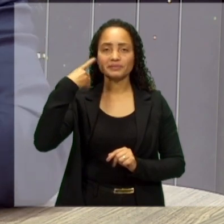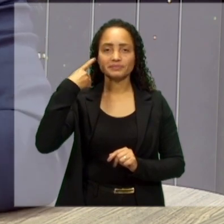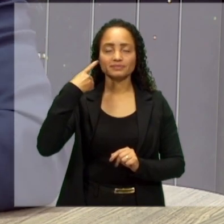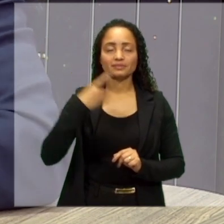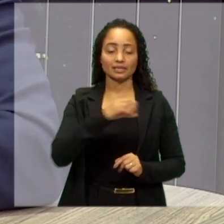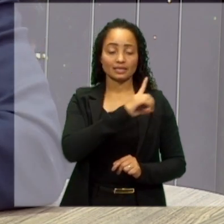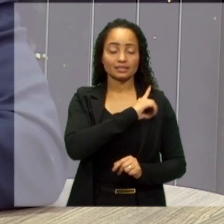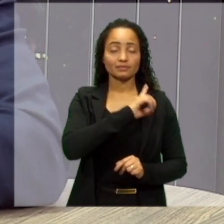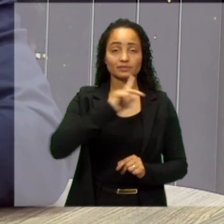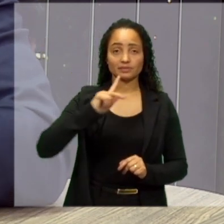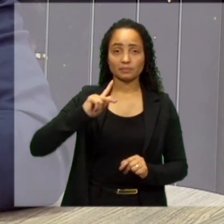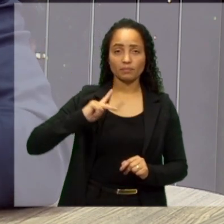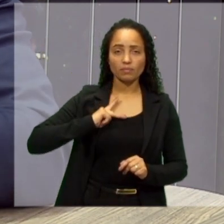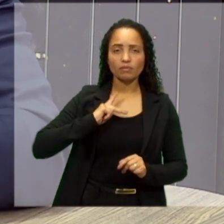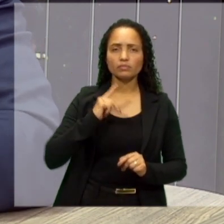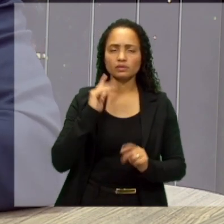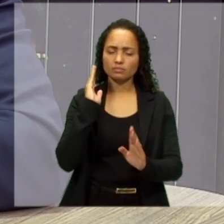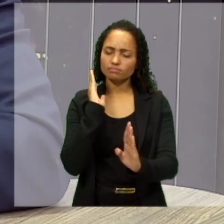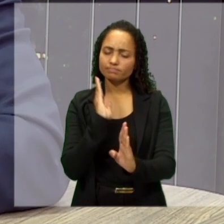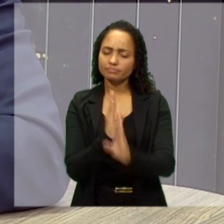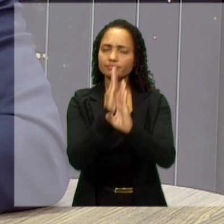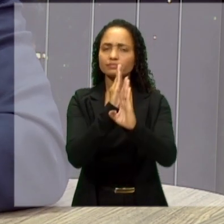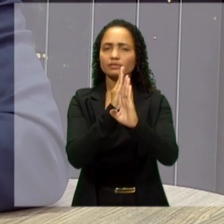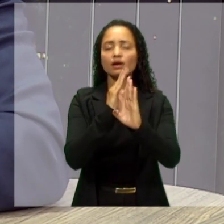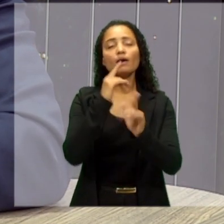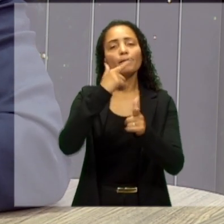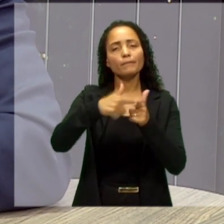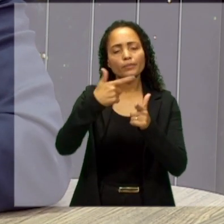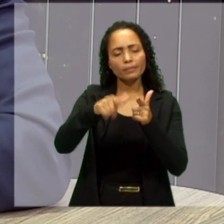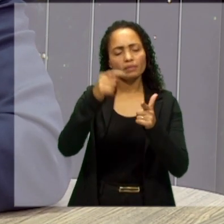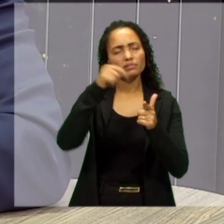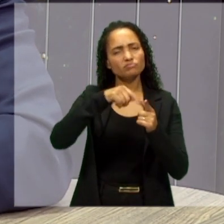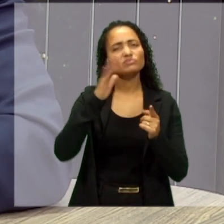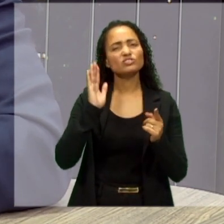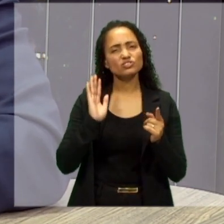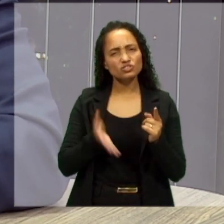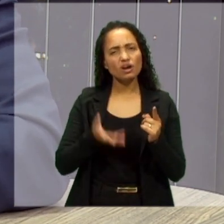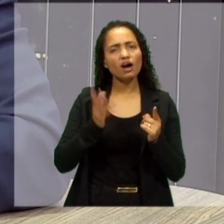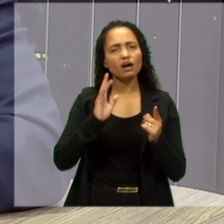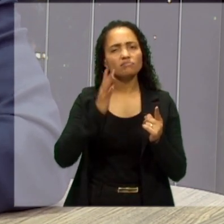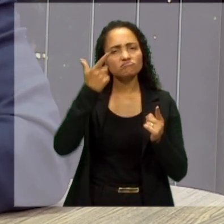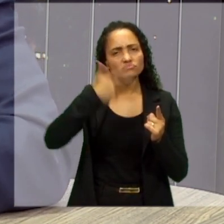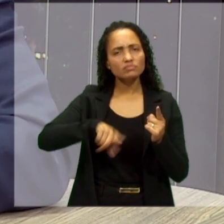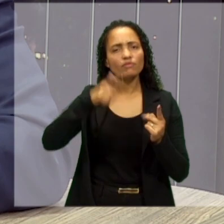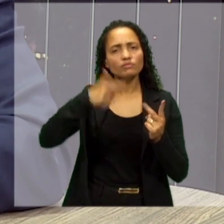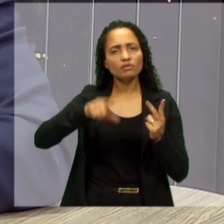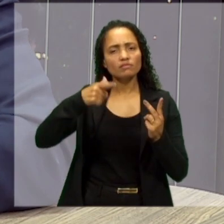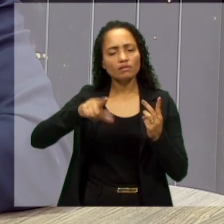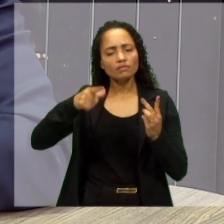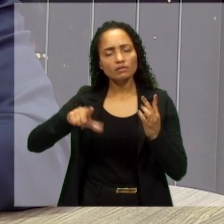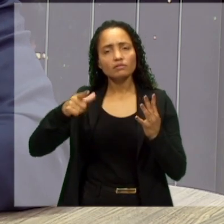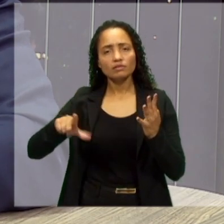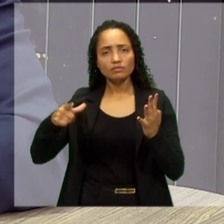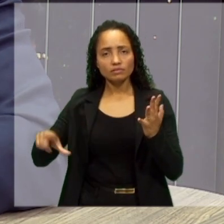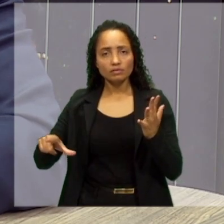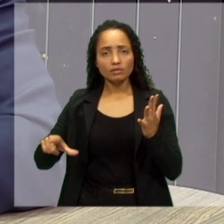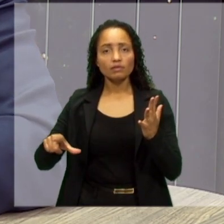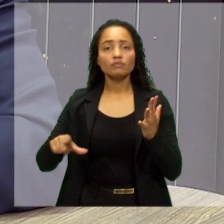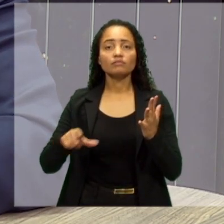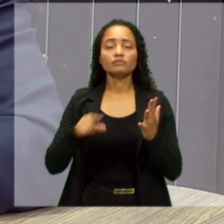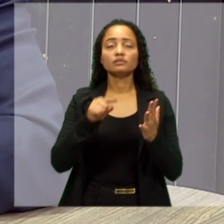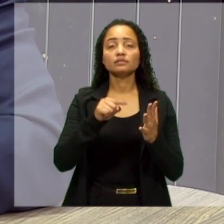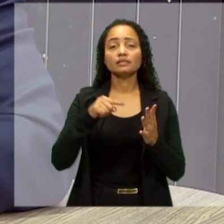Defensoria Pública identificando que um problema ele vem se repetindo reiteradamente ao longo do tempo e que a